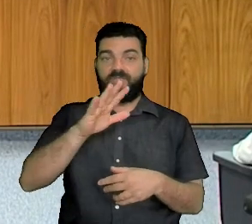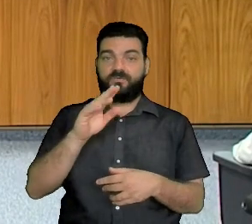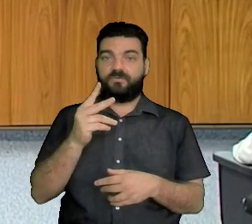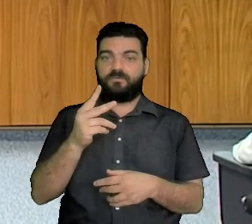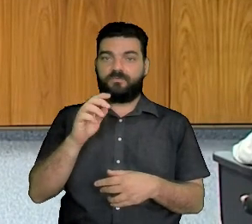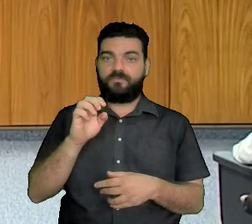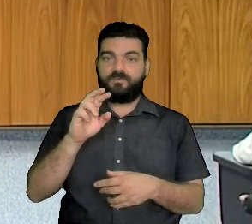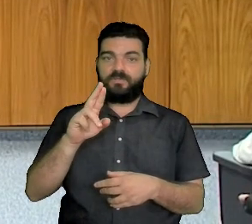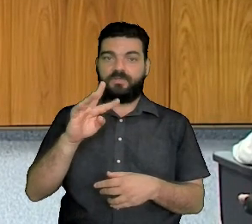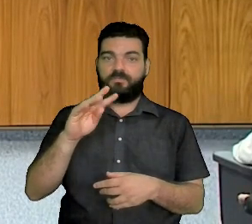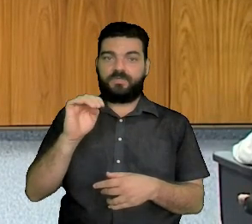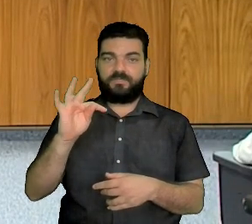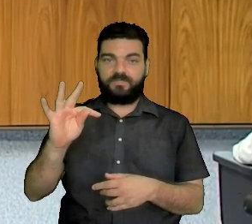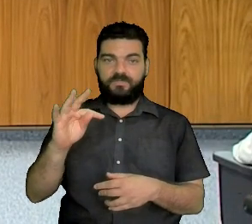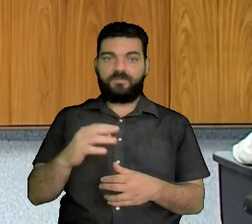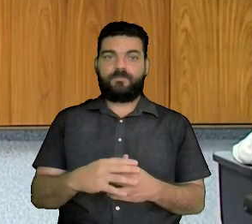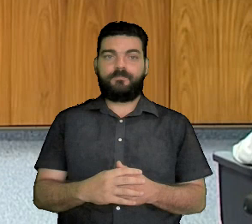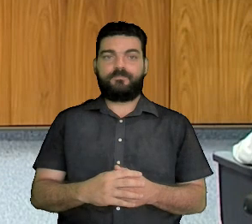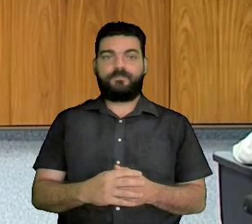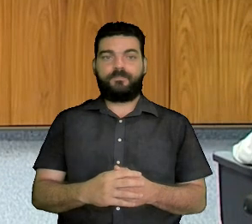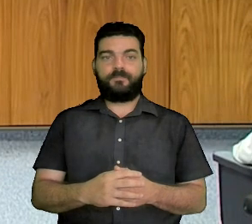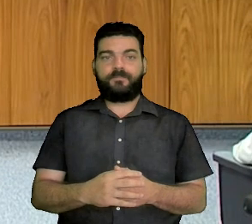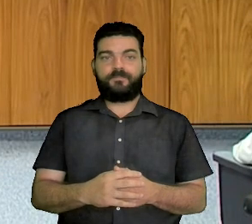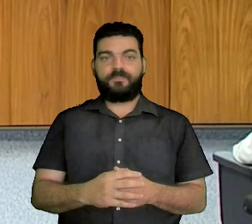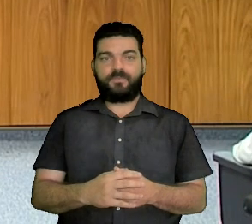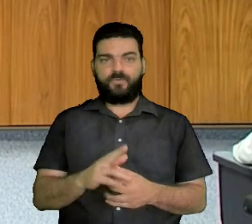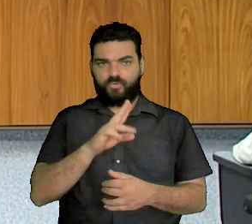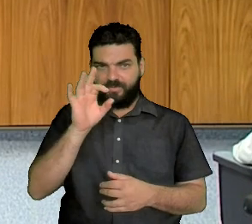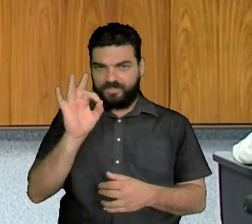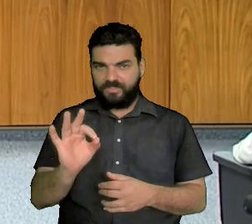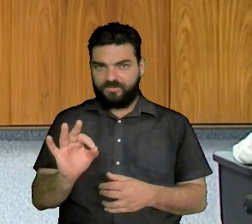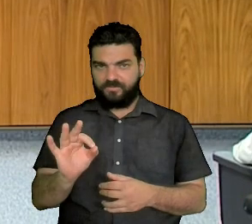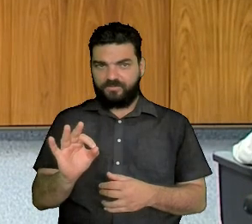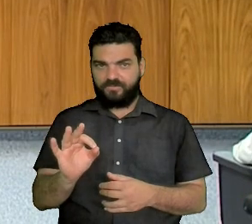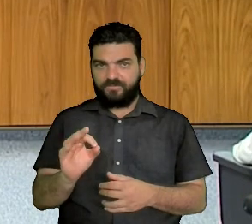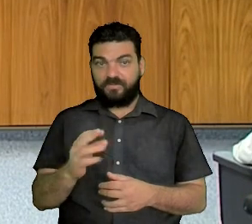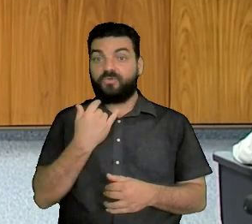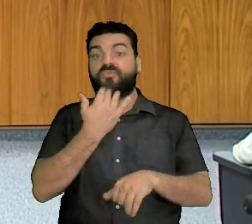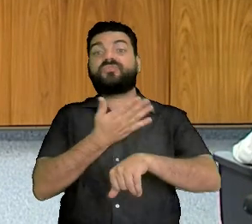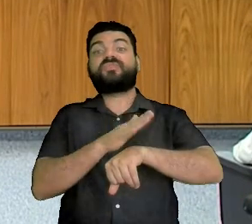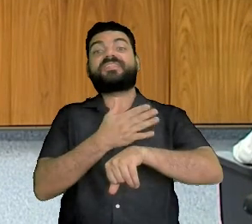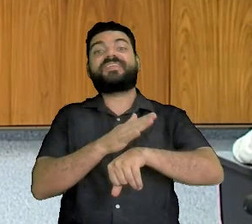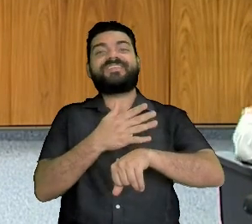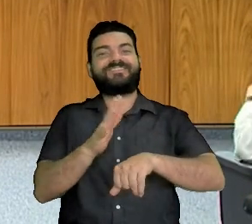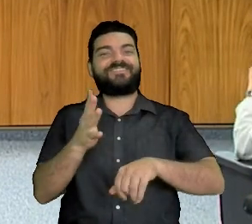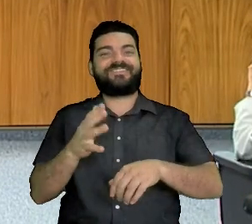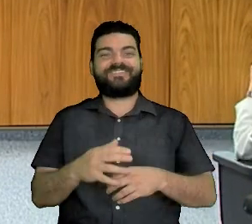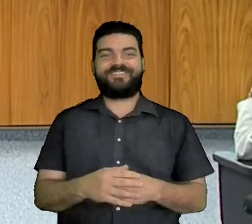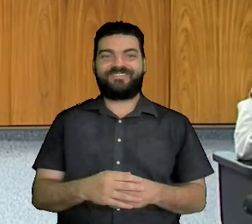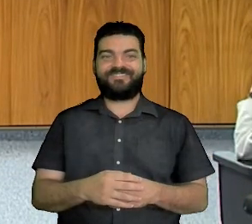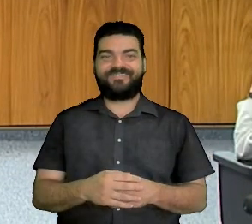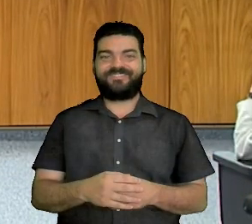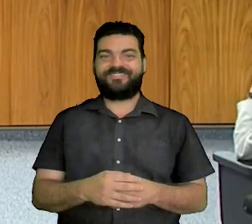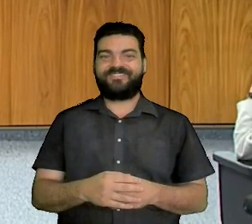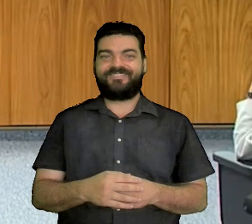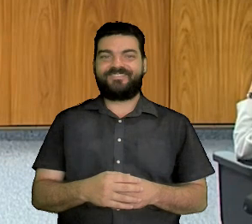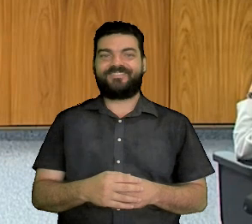Herbert de Brown. Acertei? É que eu estou treinando faz décadas.